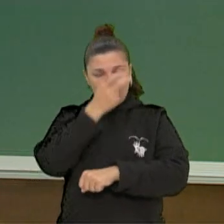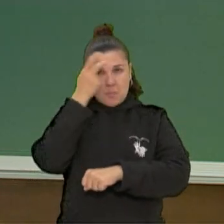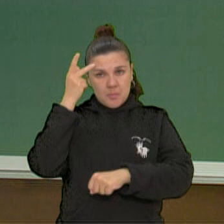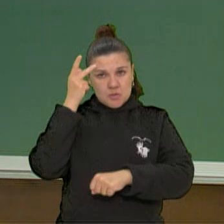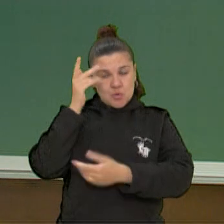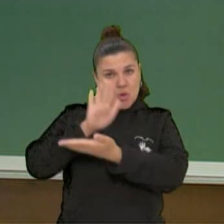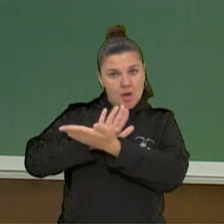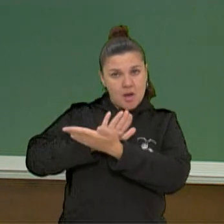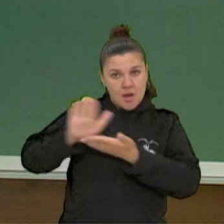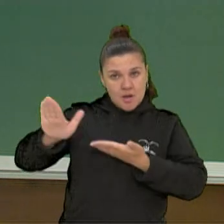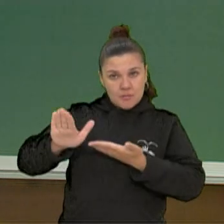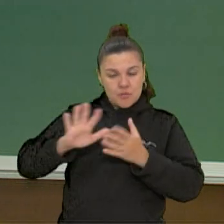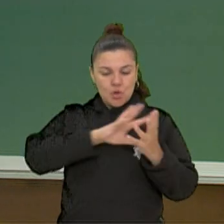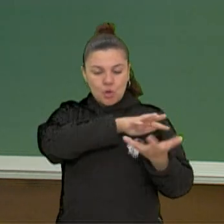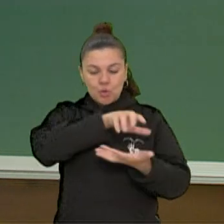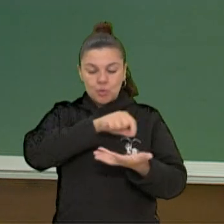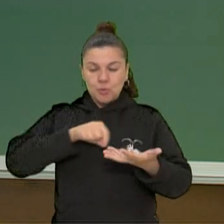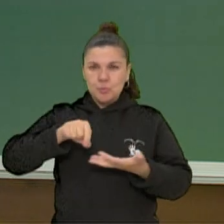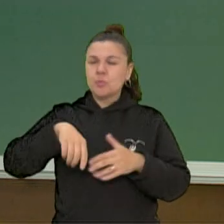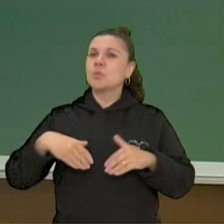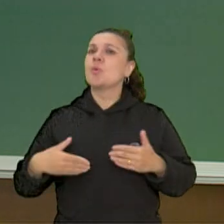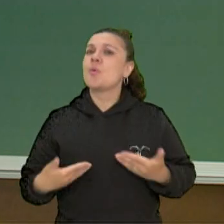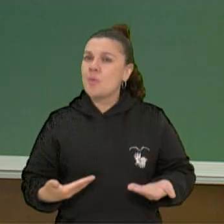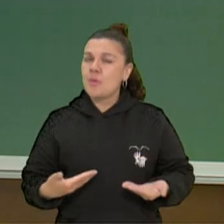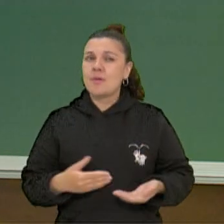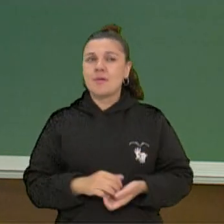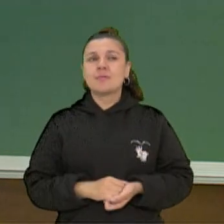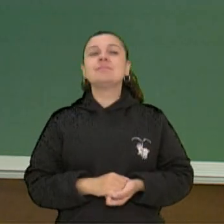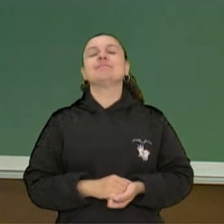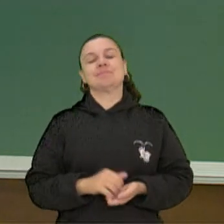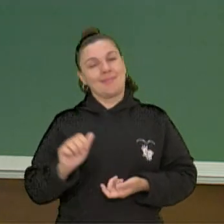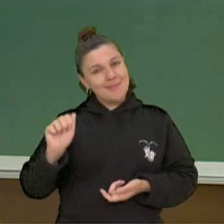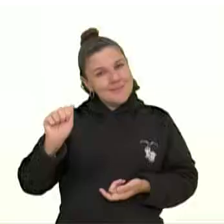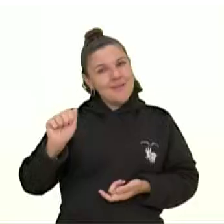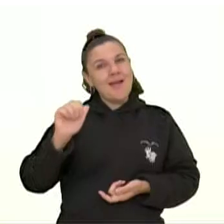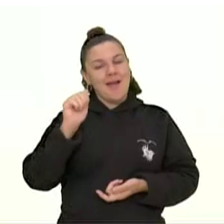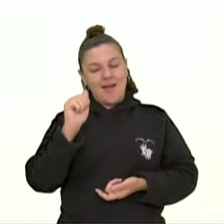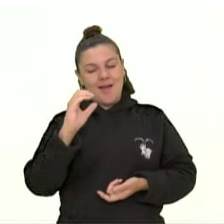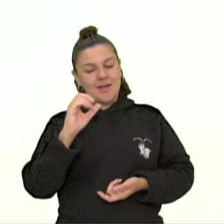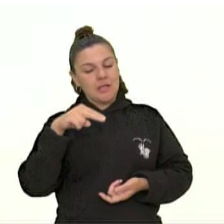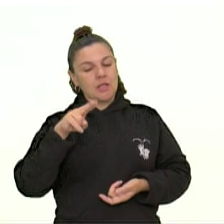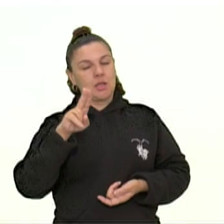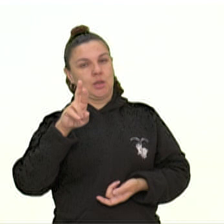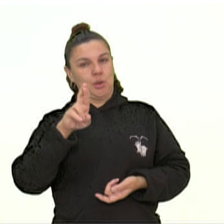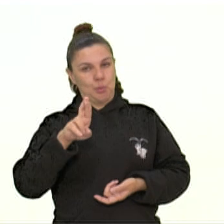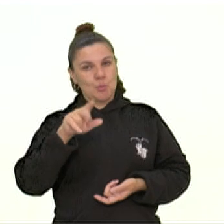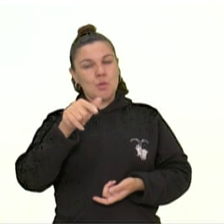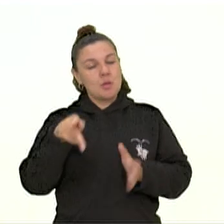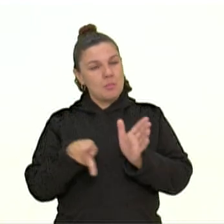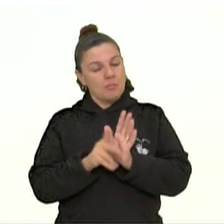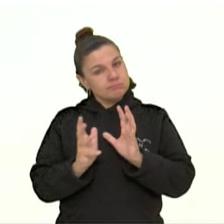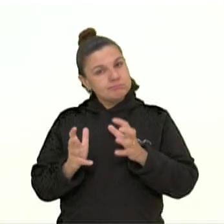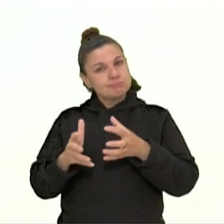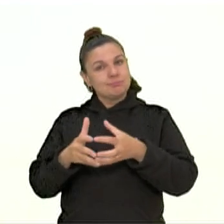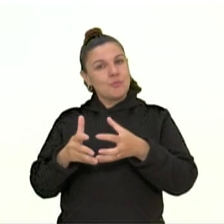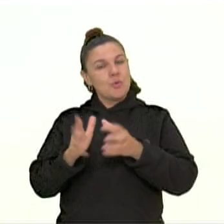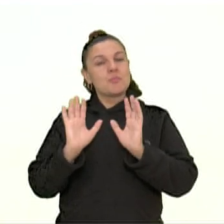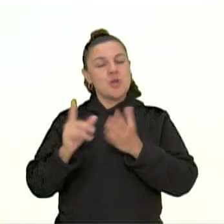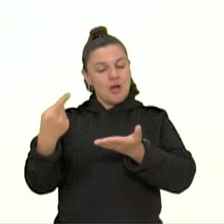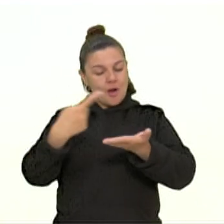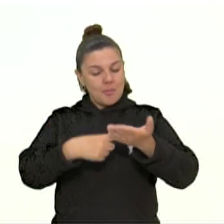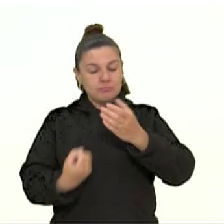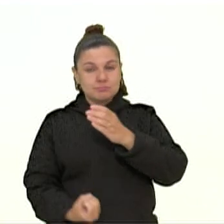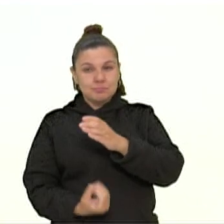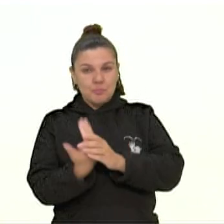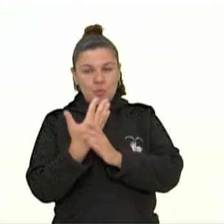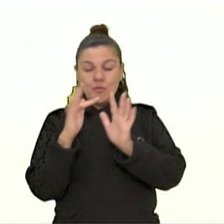refúgio, os refugiados em todo o mundo, em todo o planeta. Vimos que é a Acnur, é um órgão, né, que foi criado lá